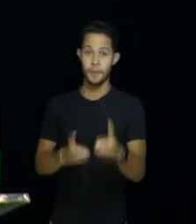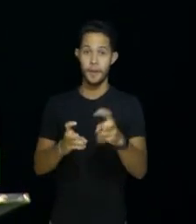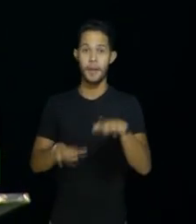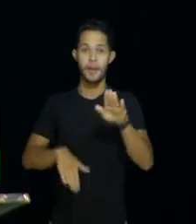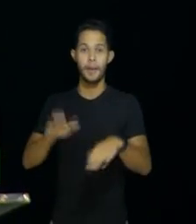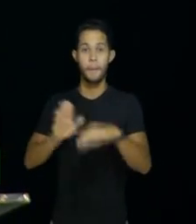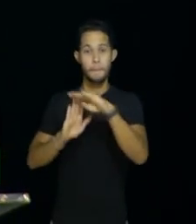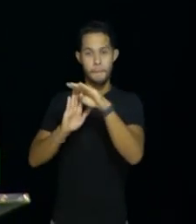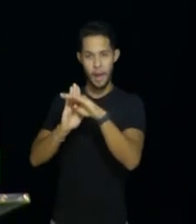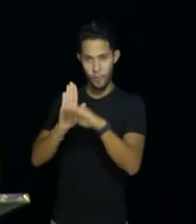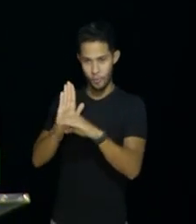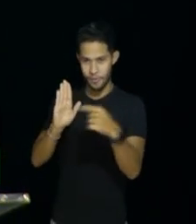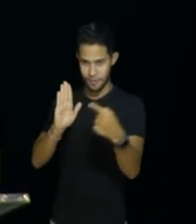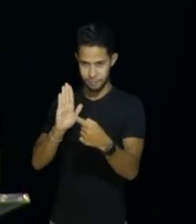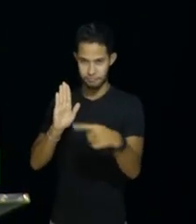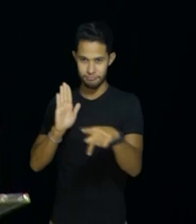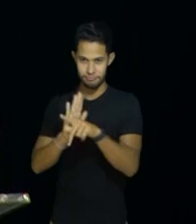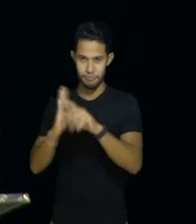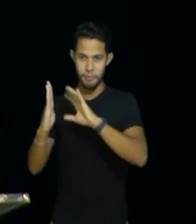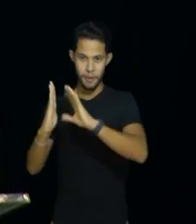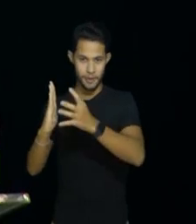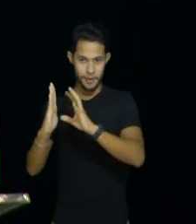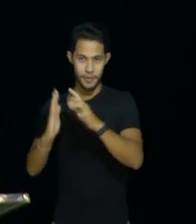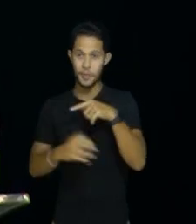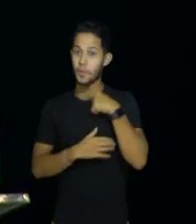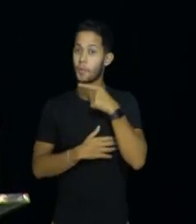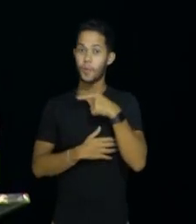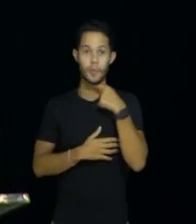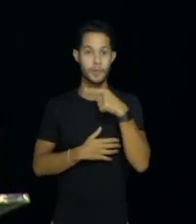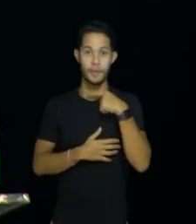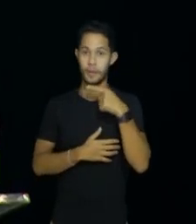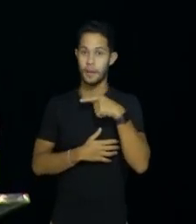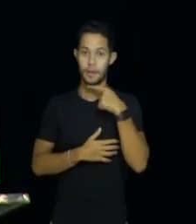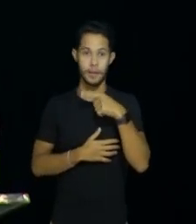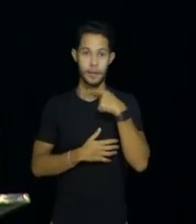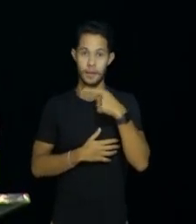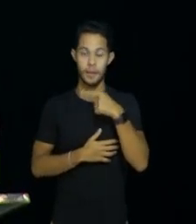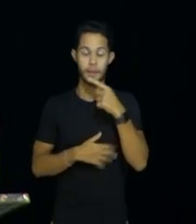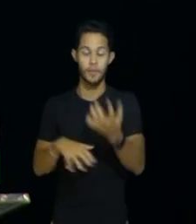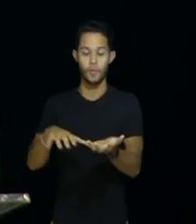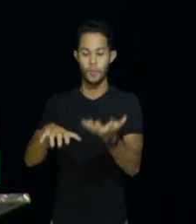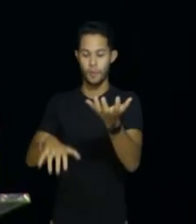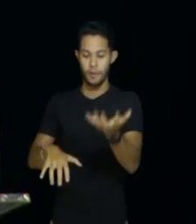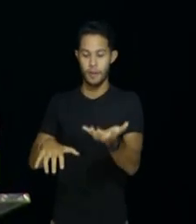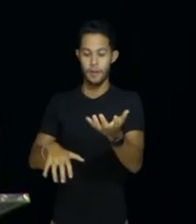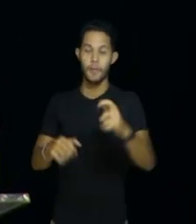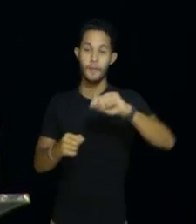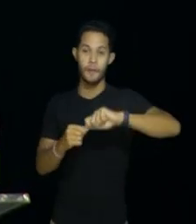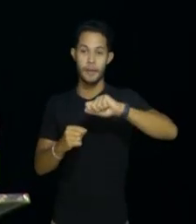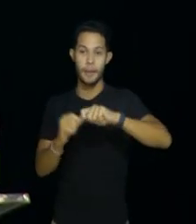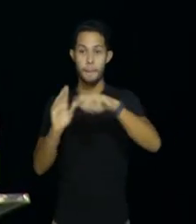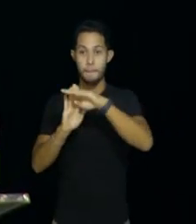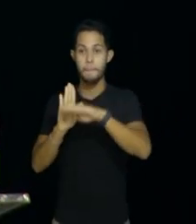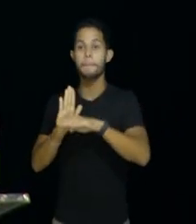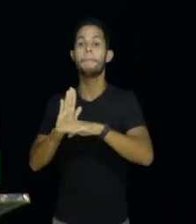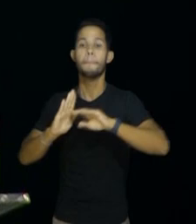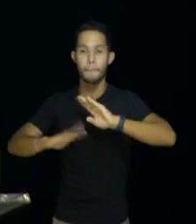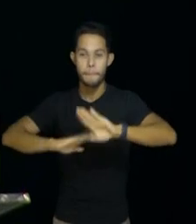partidos políticos que não conseguem, no debate, no Congresso Nacional, fazer com que as pautas avancem, e eles começam a levar